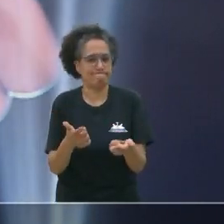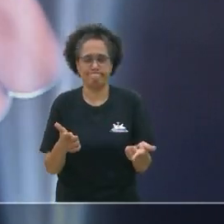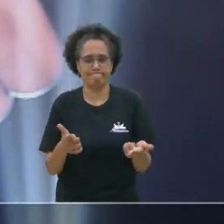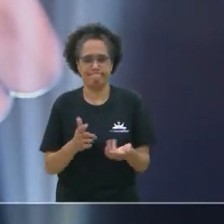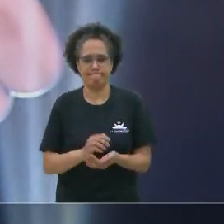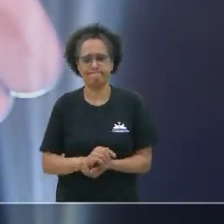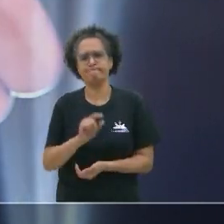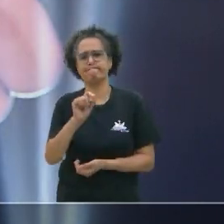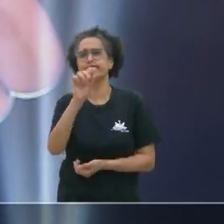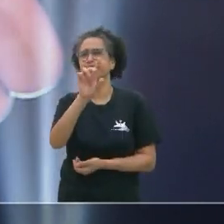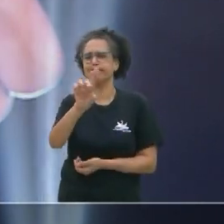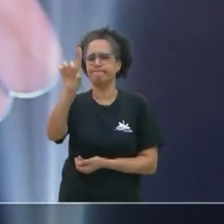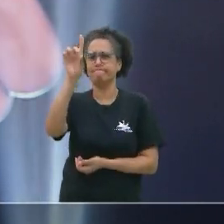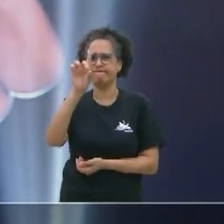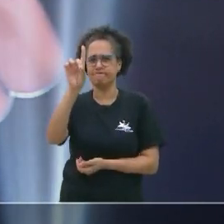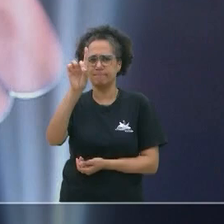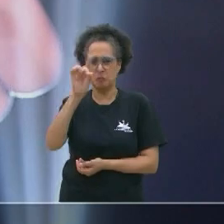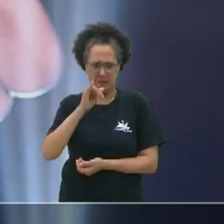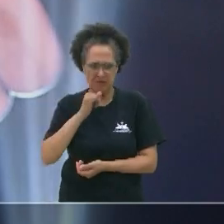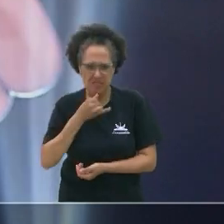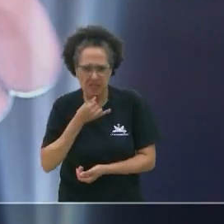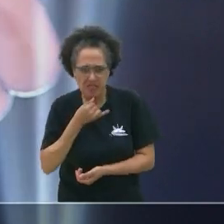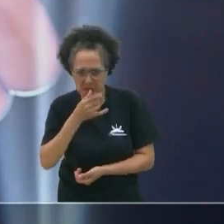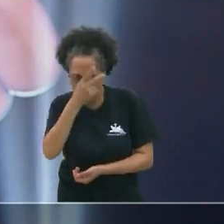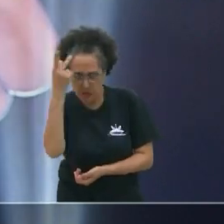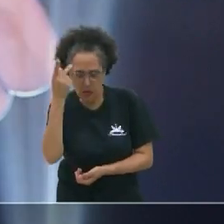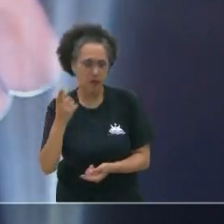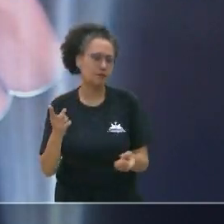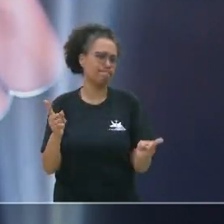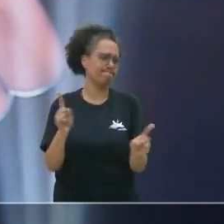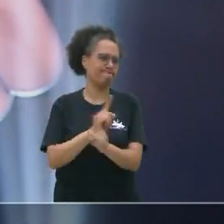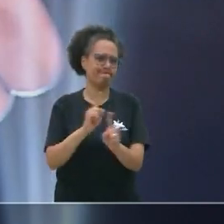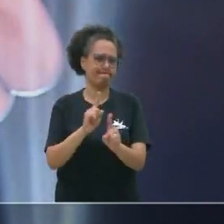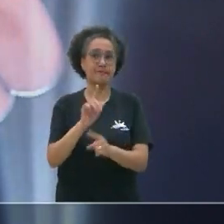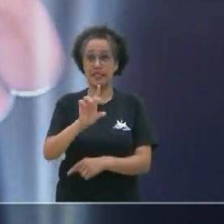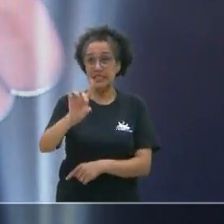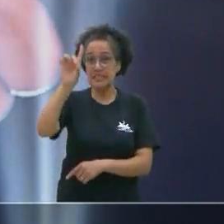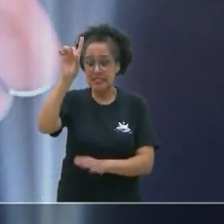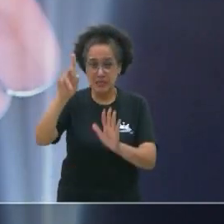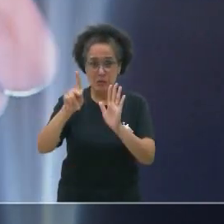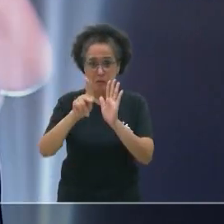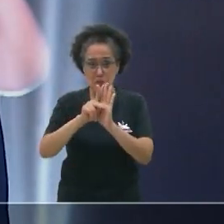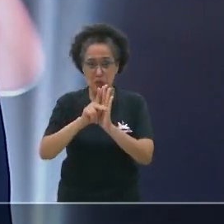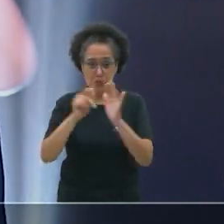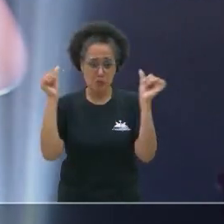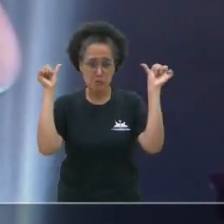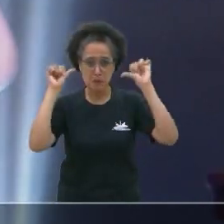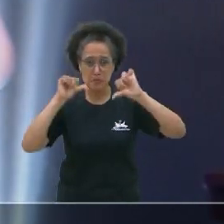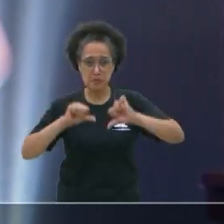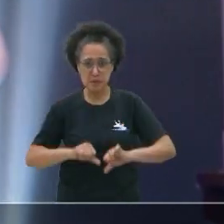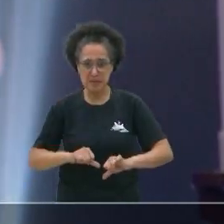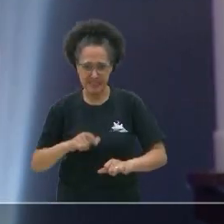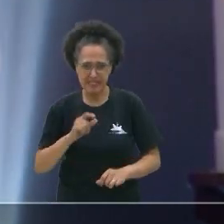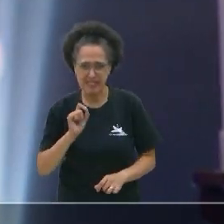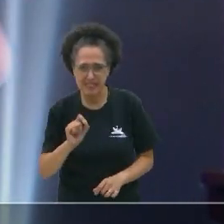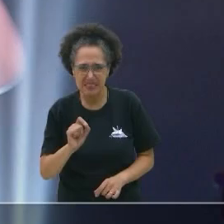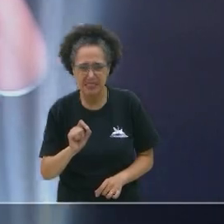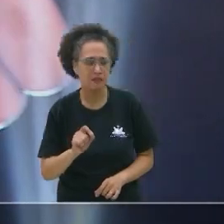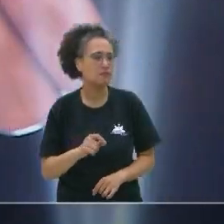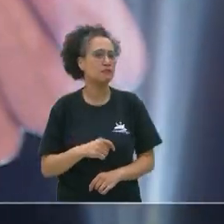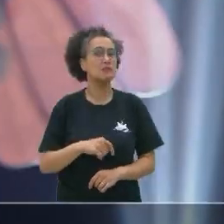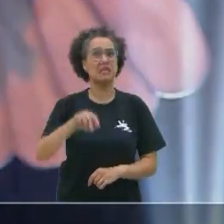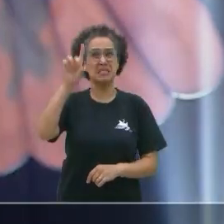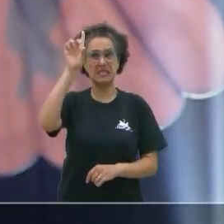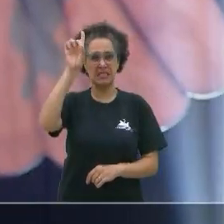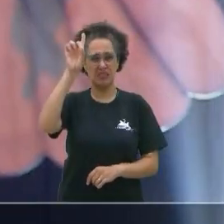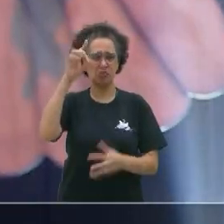Quem é de Deus é uma pessoa triste? Não. Quem é de Deus é uma pessoa desanimada? Não. Quem é de Deus se entrega